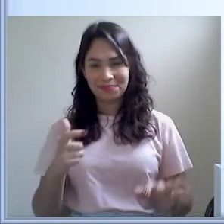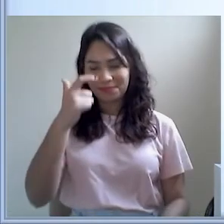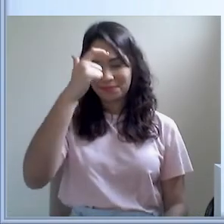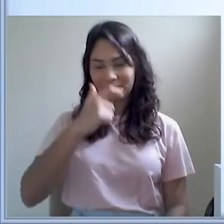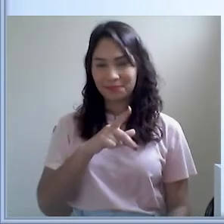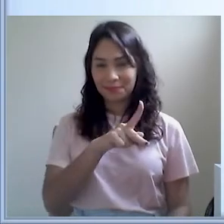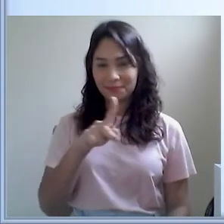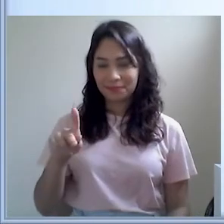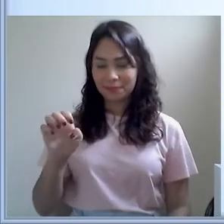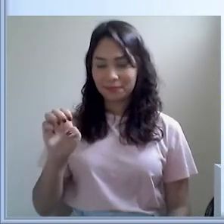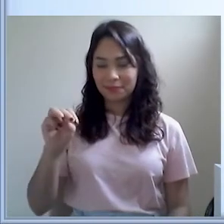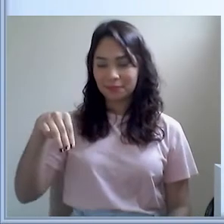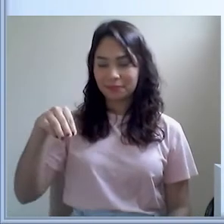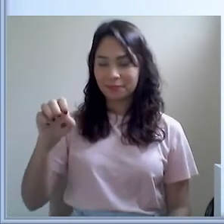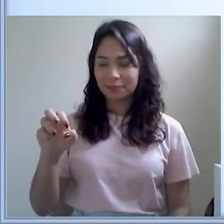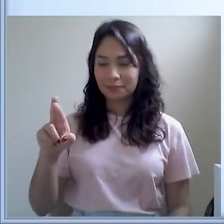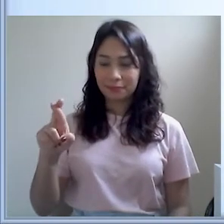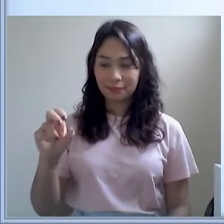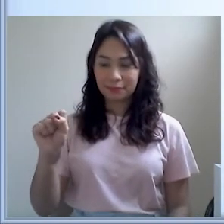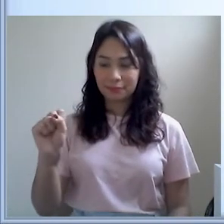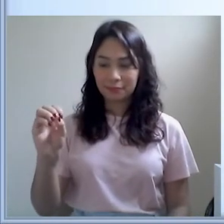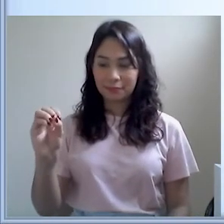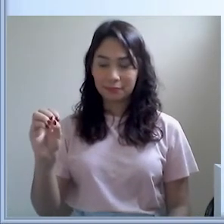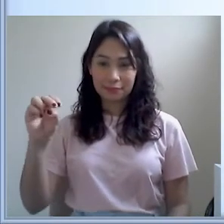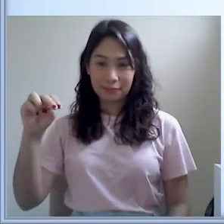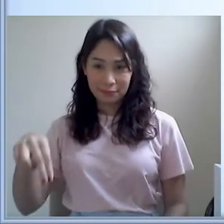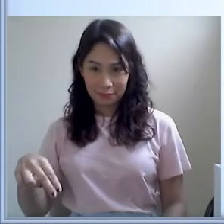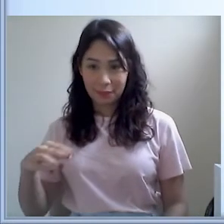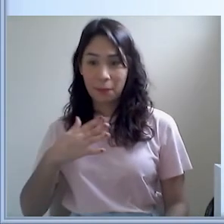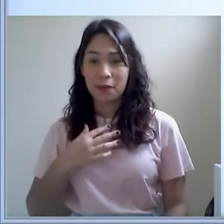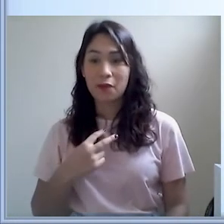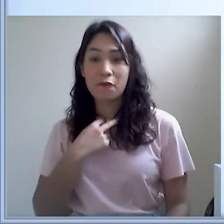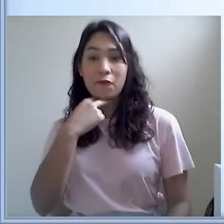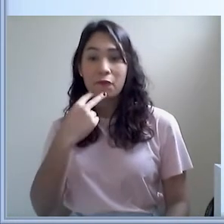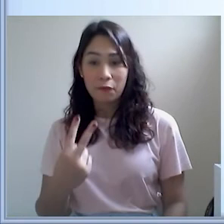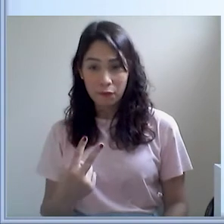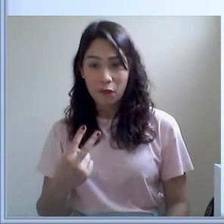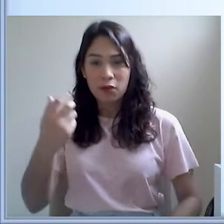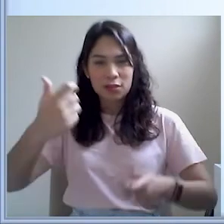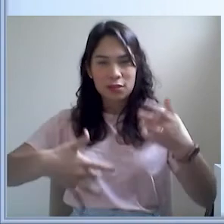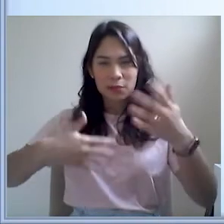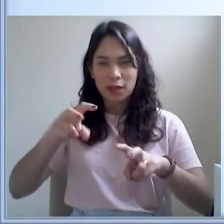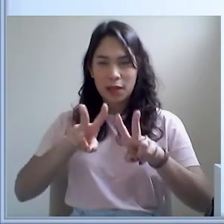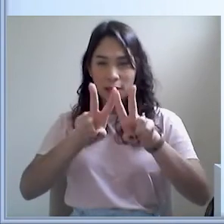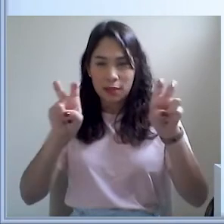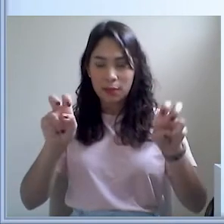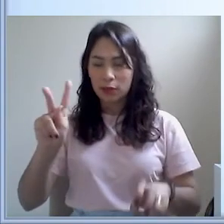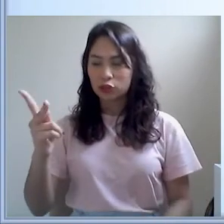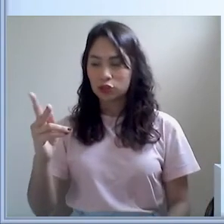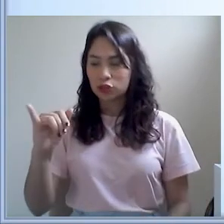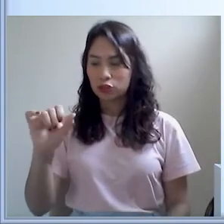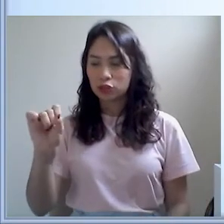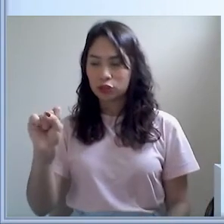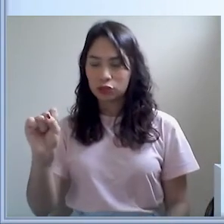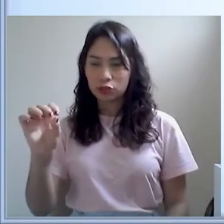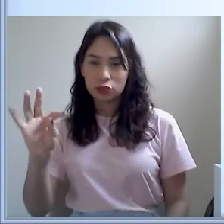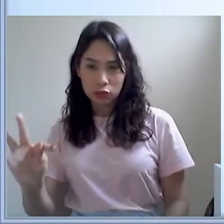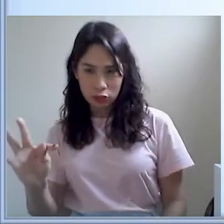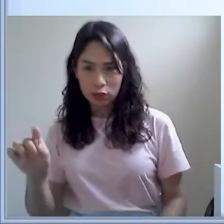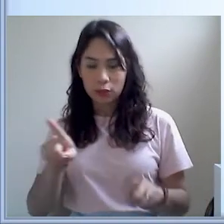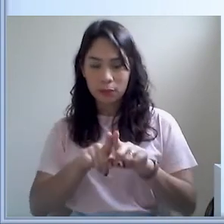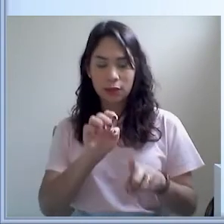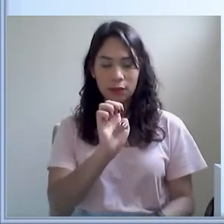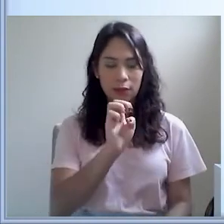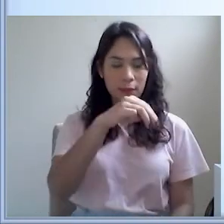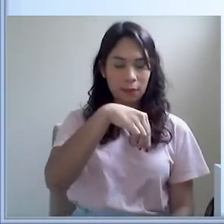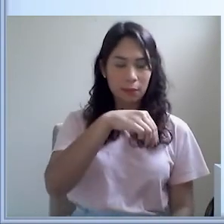Saudações, eu sou o professor Emerson e serei o seu locutor nesta obra intitulada Temas em Histologia e Embriologia.